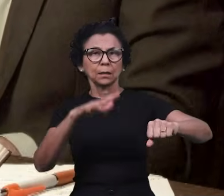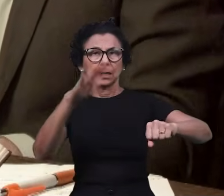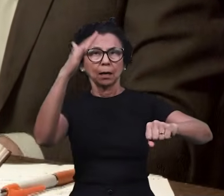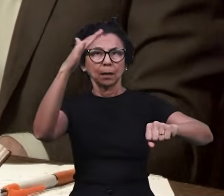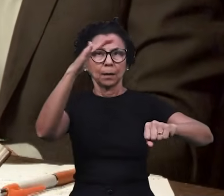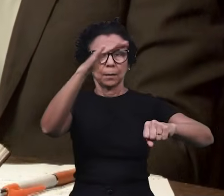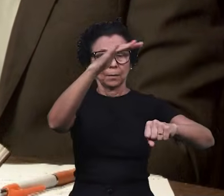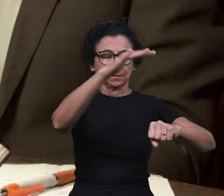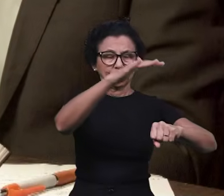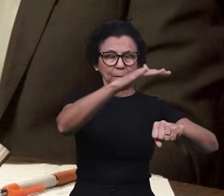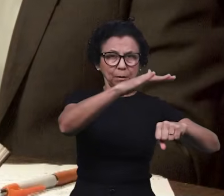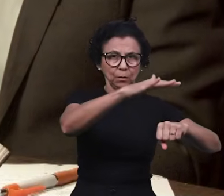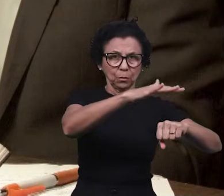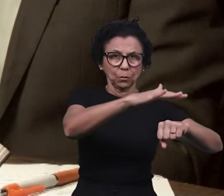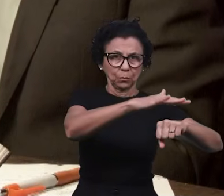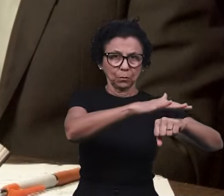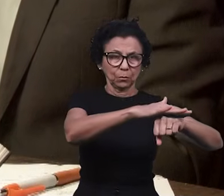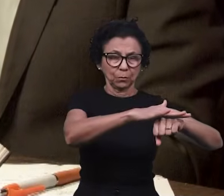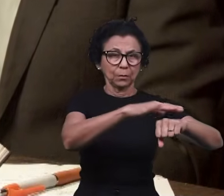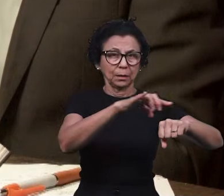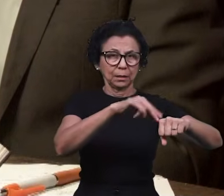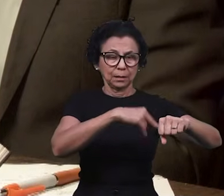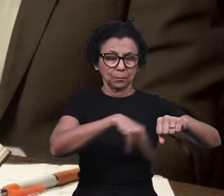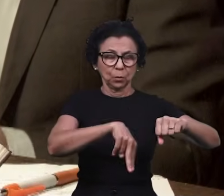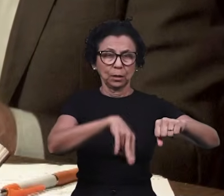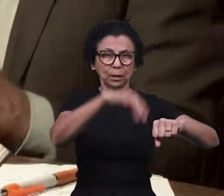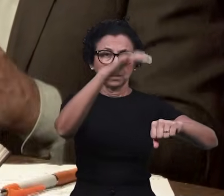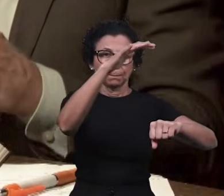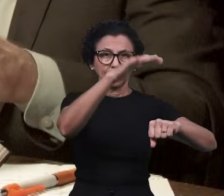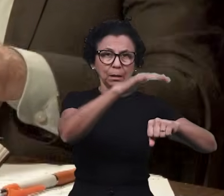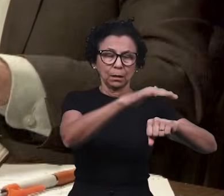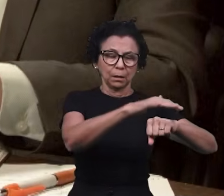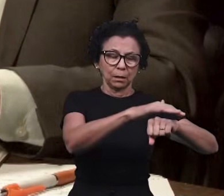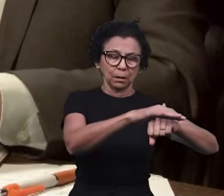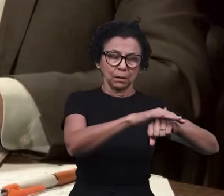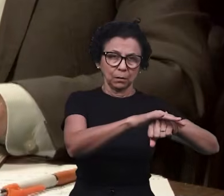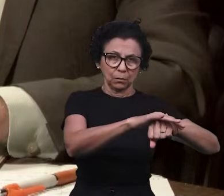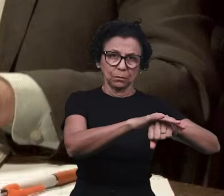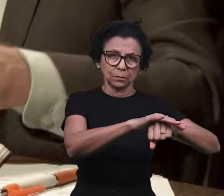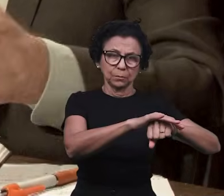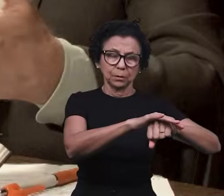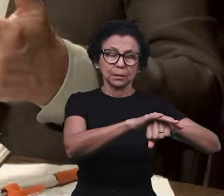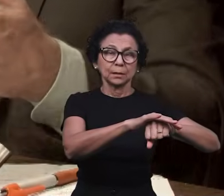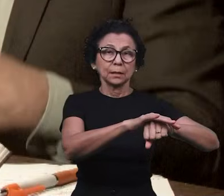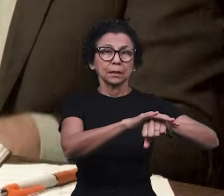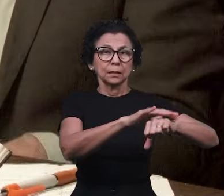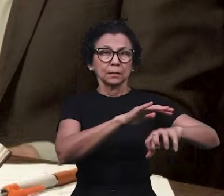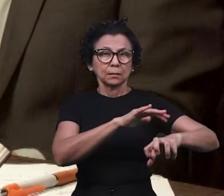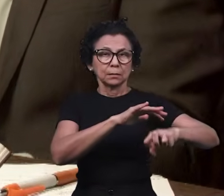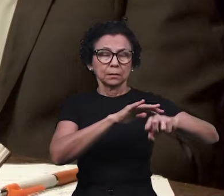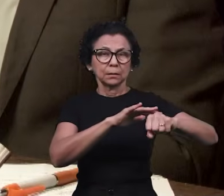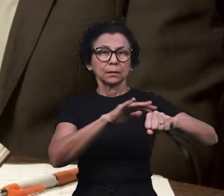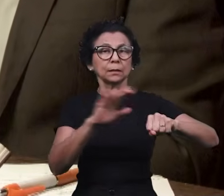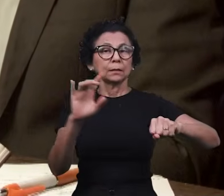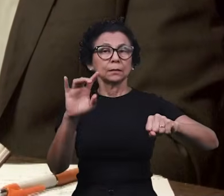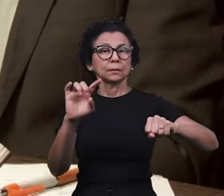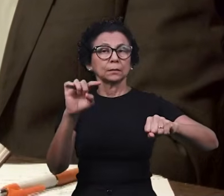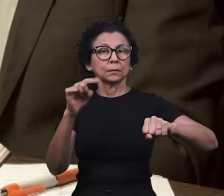animal, né, que seria sacrificado, e depois do